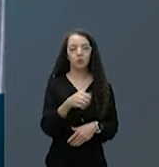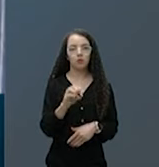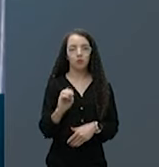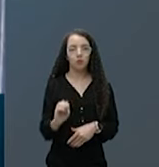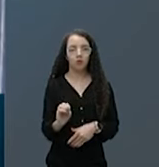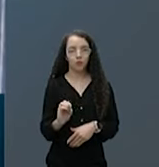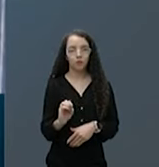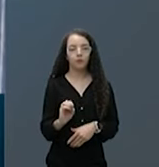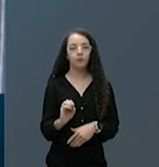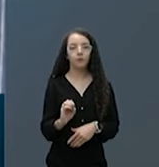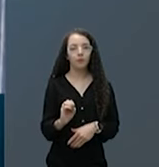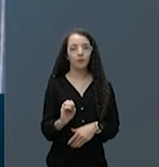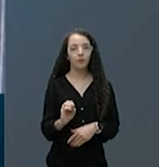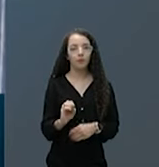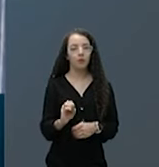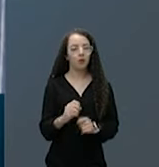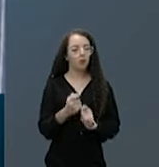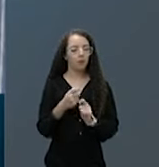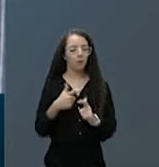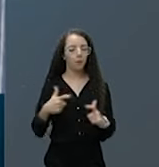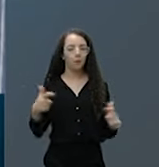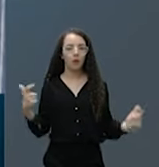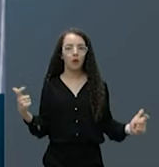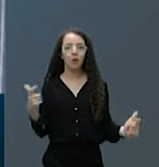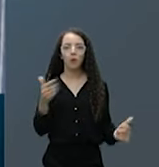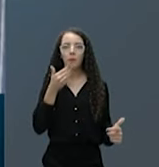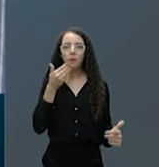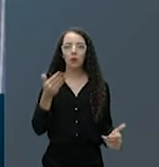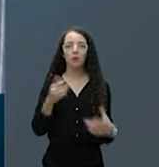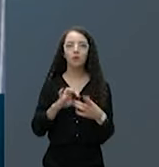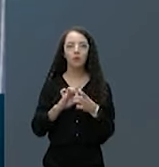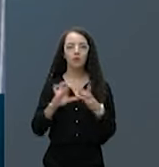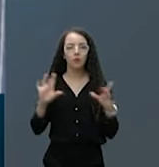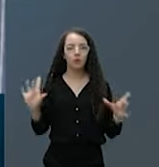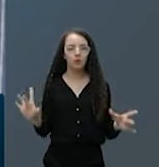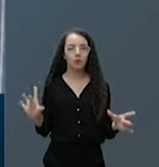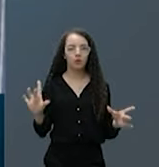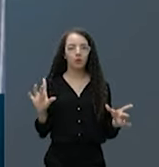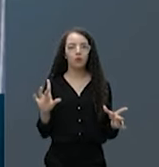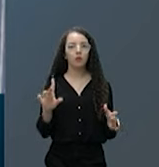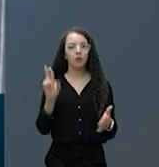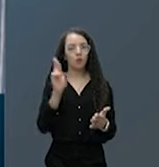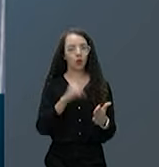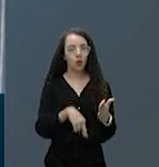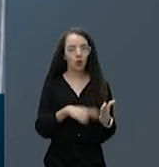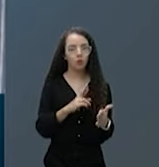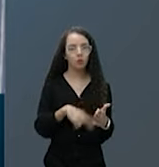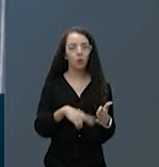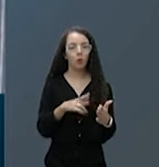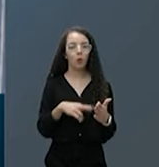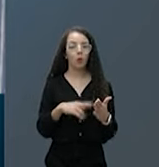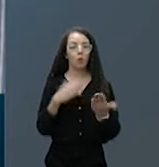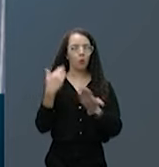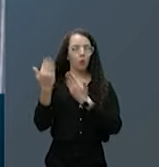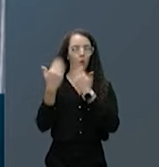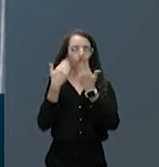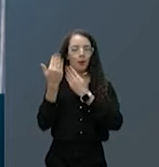Com a mais respeitosa vênia do eminente relator, as questões acima comparadas